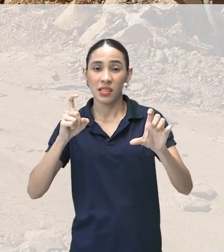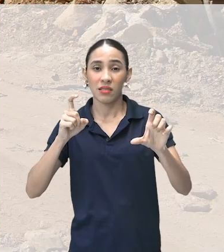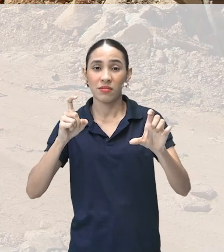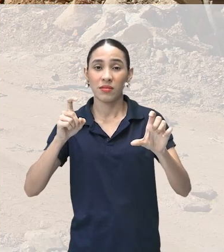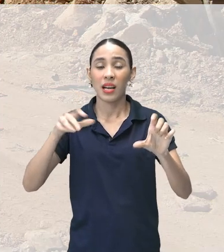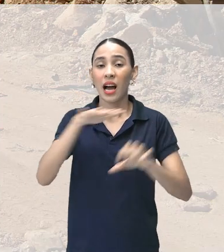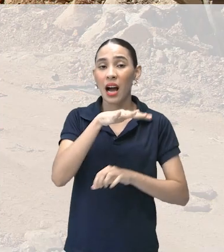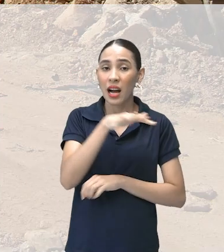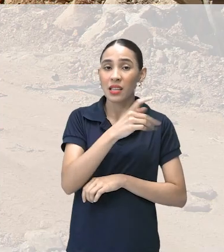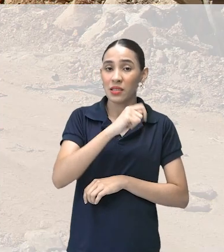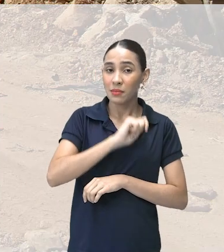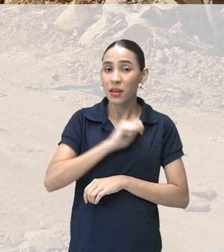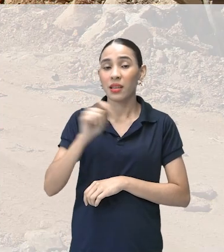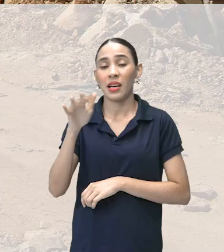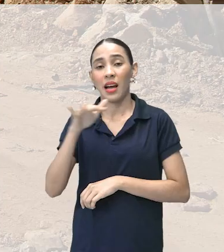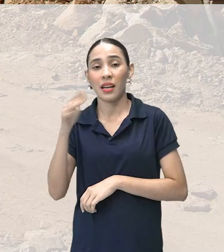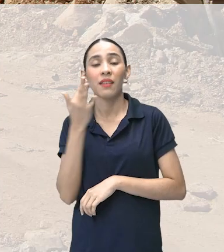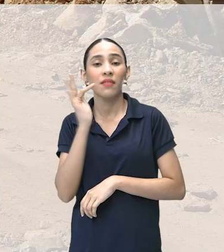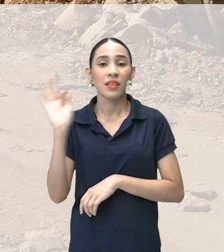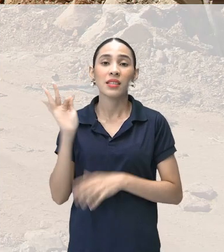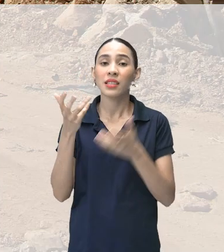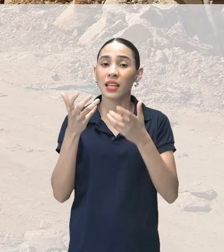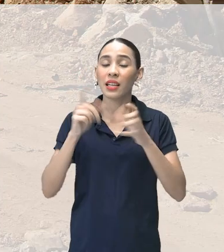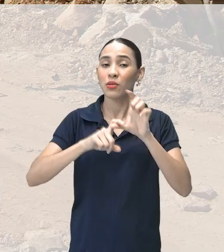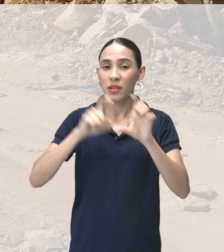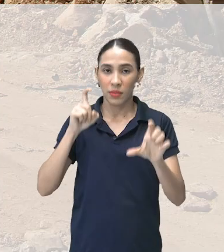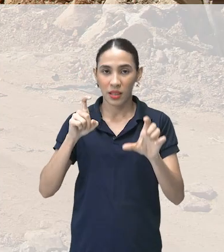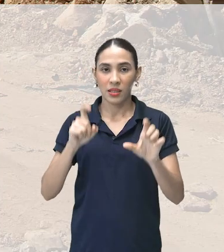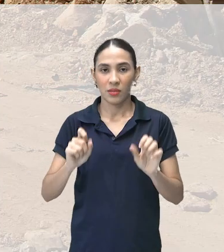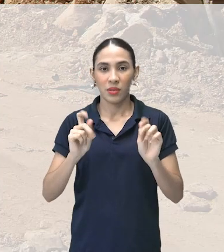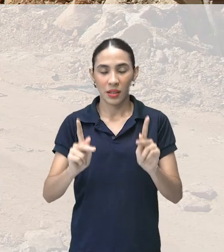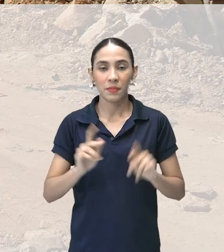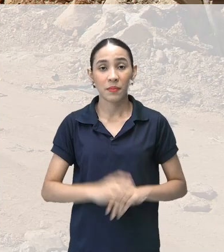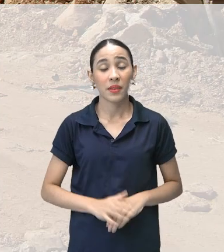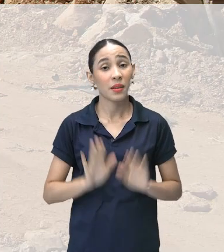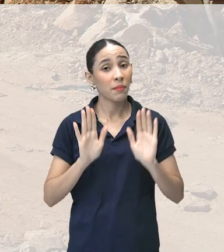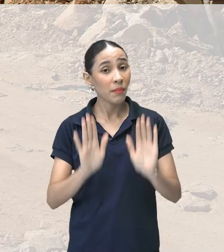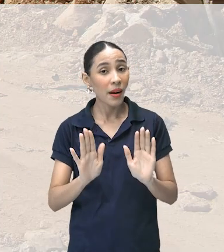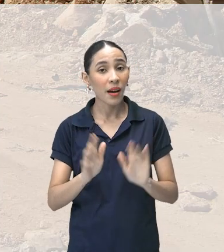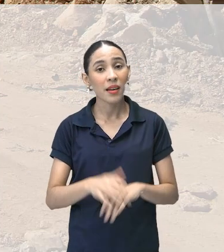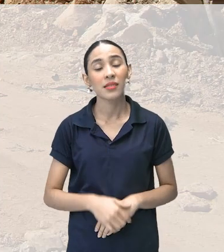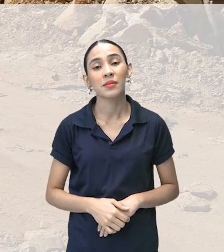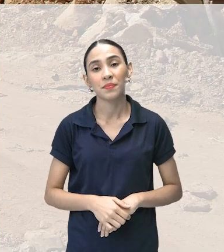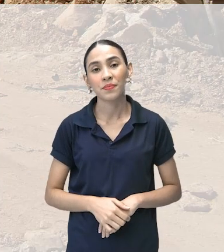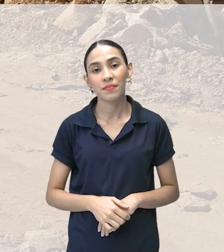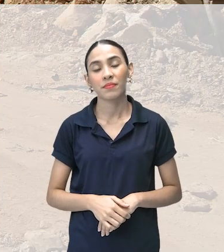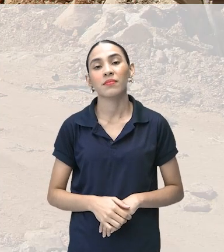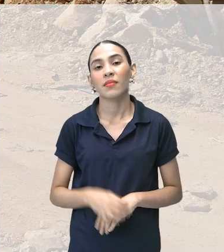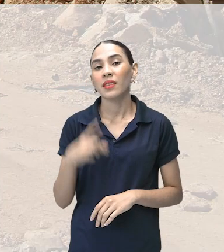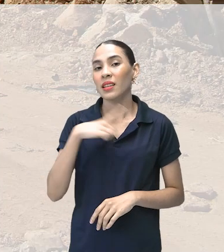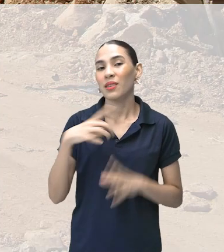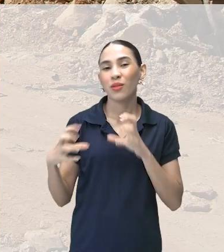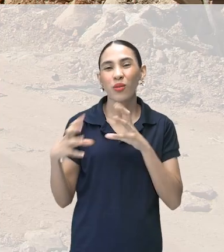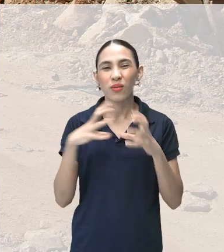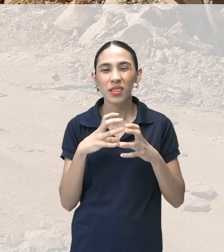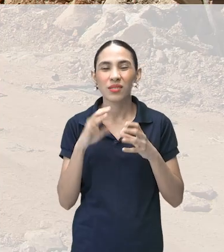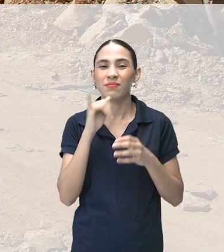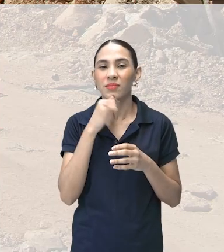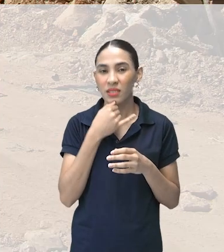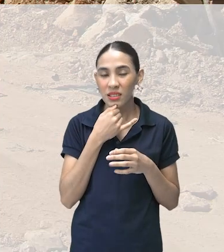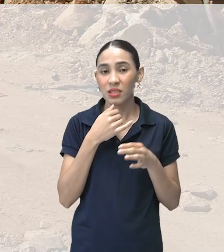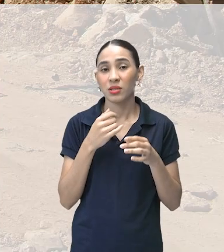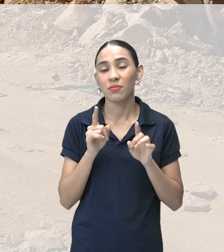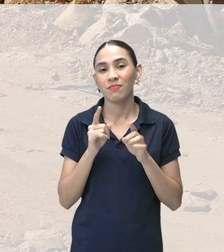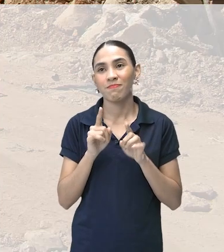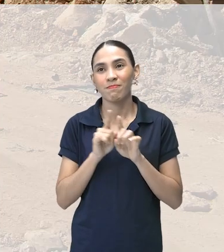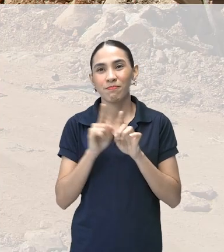Espanha quanto da região da França, tendo aí sua independência, tá? Mas, né, acaba tendo os conflitos, infelizmente,